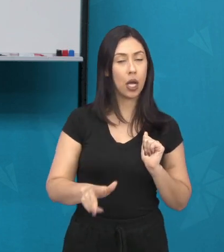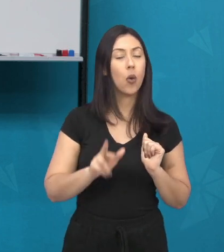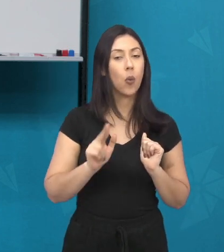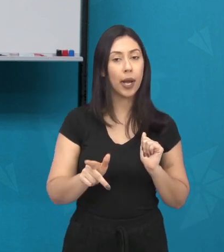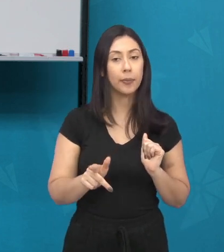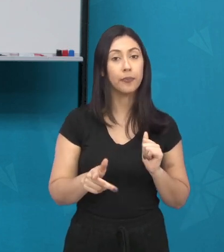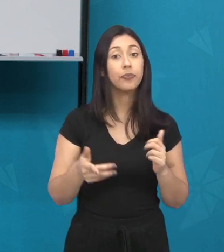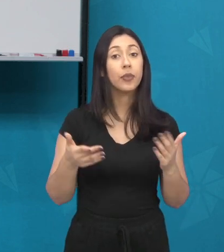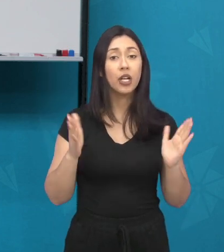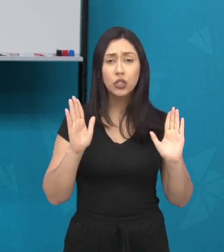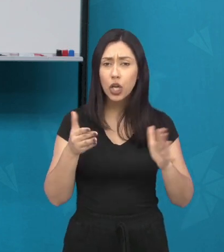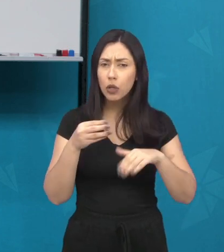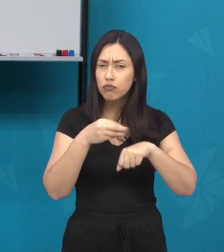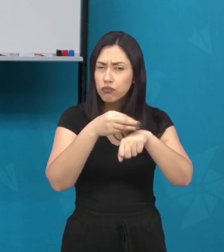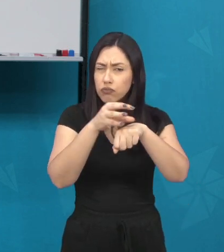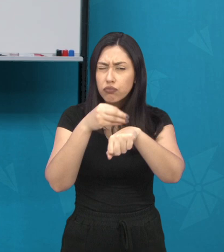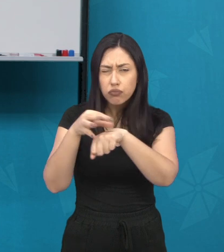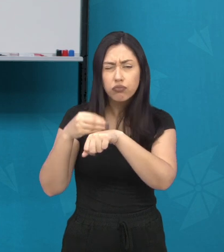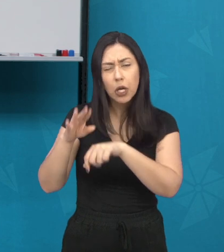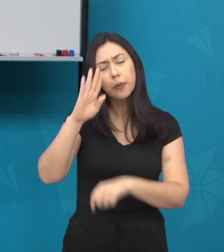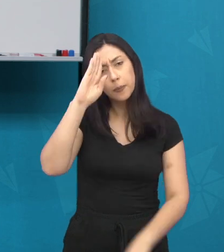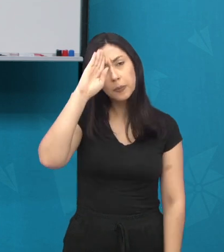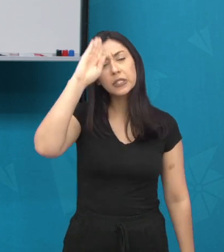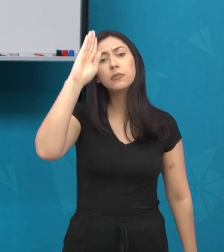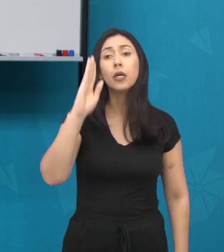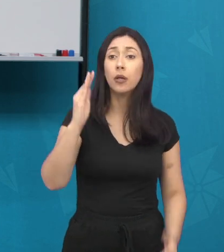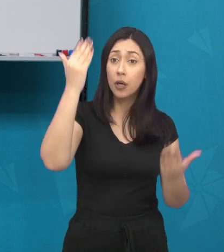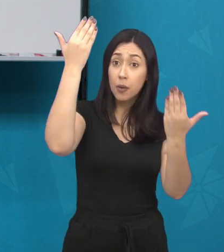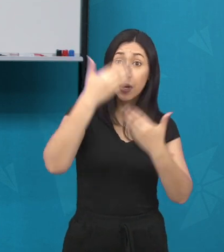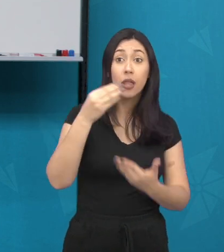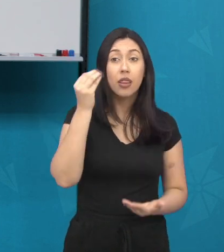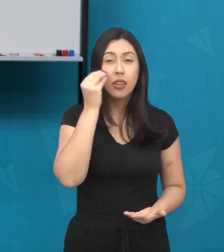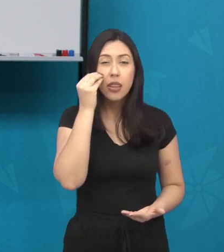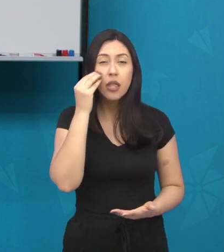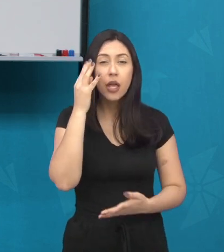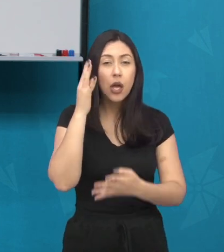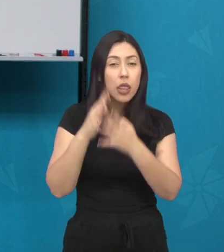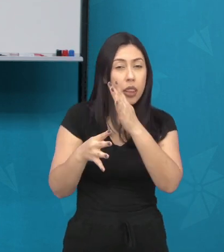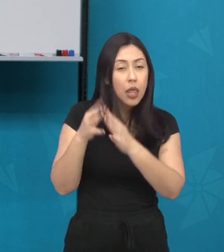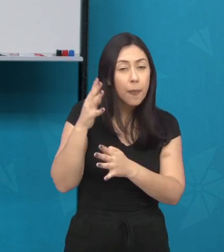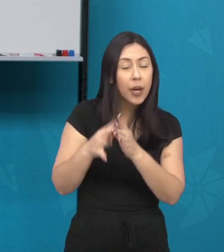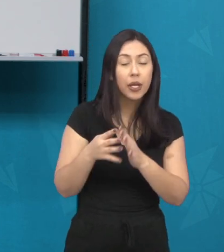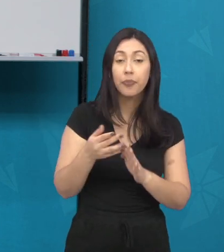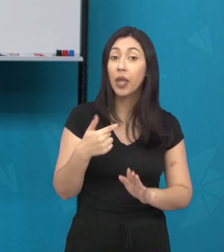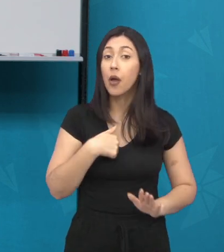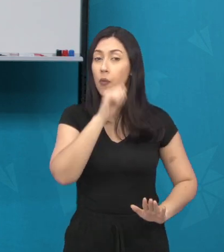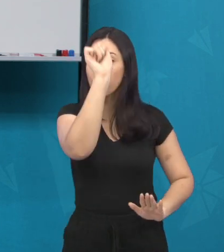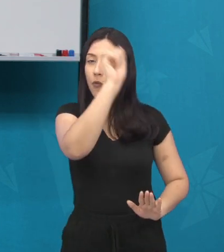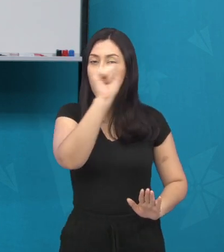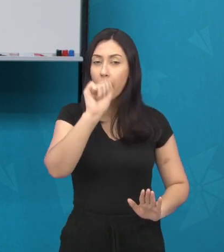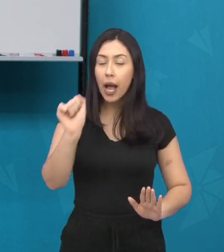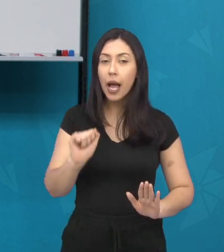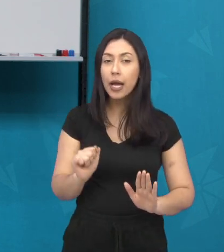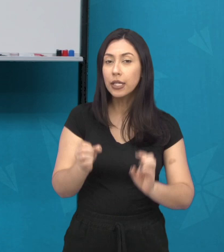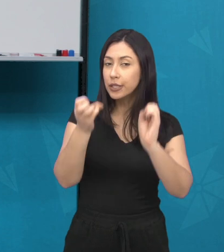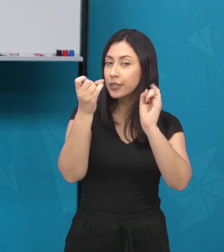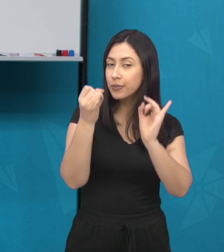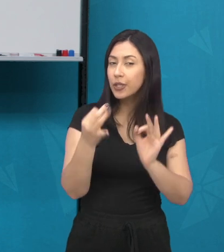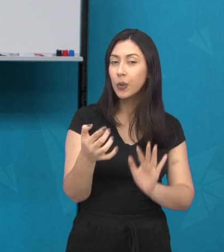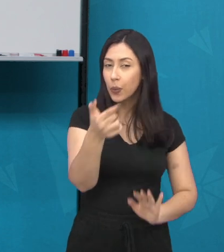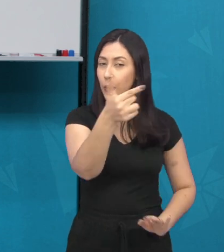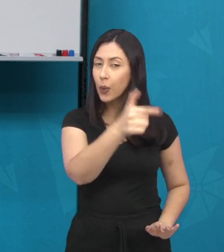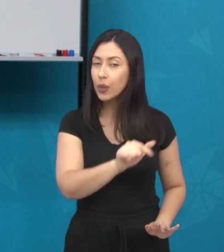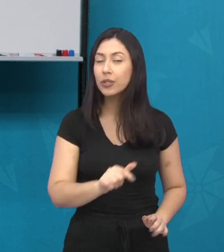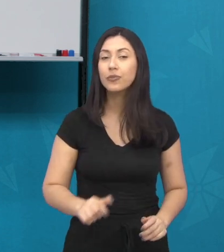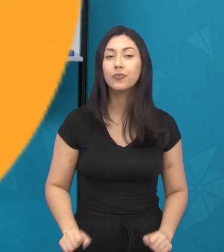prova são as Essa maneira que as provas vão tentar derrubar vocês e eu vou apagar esse quadro e volto com a Segunda